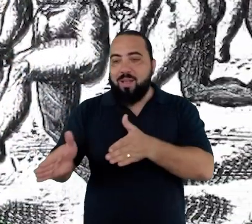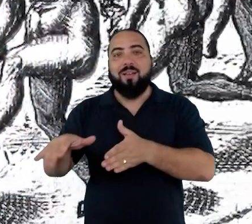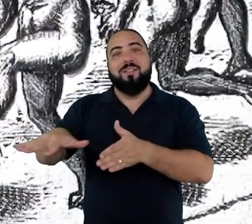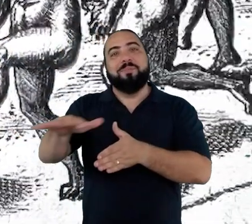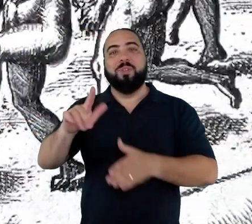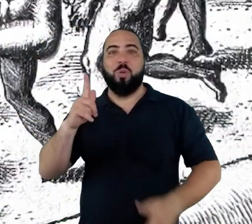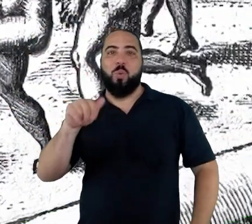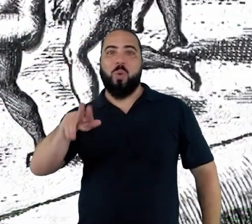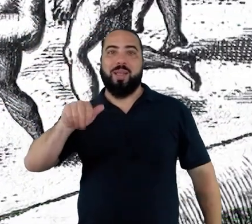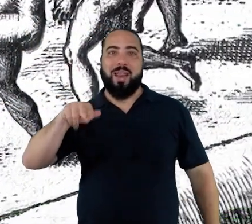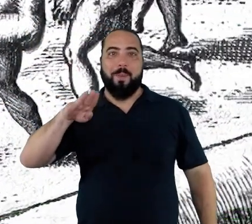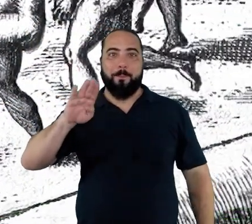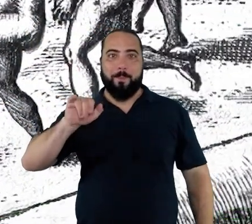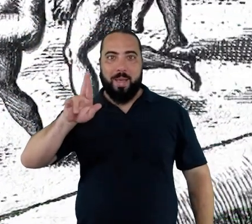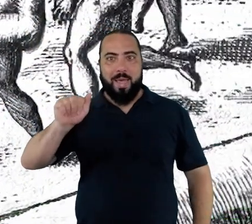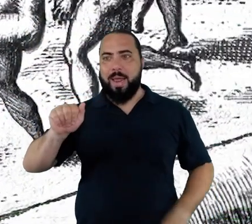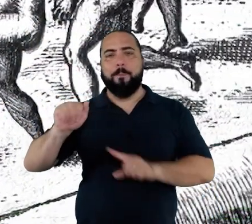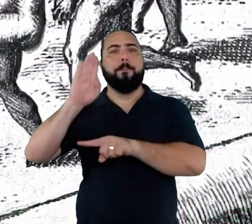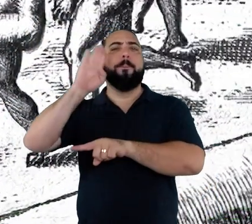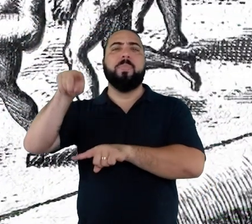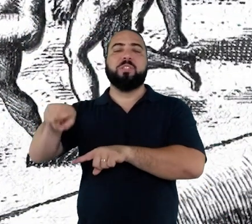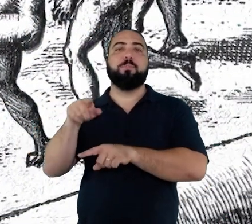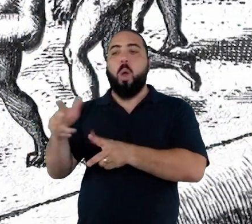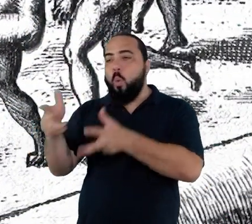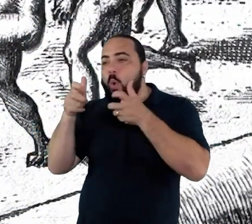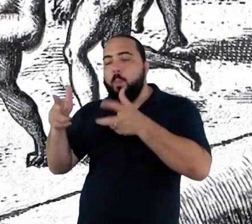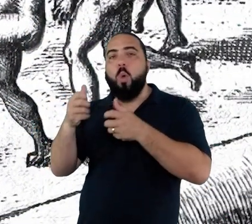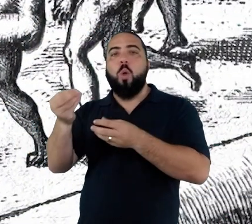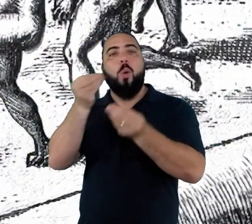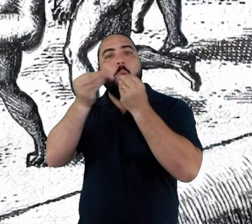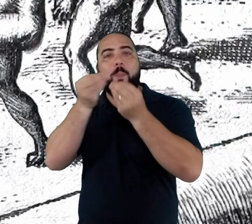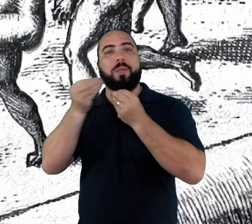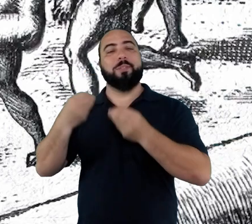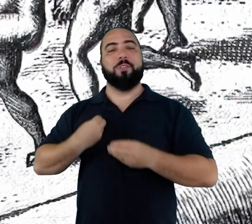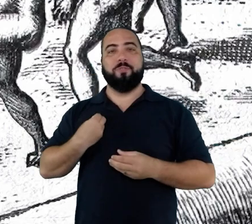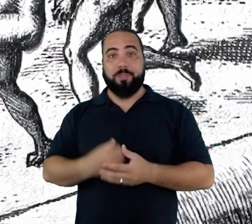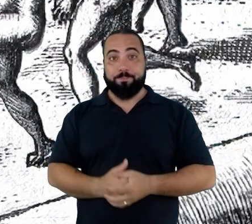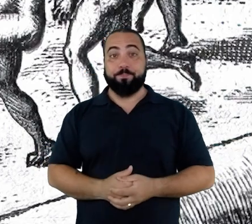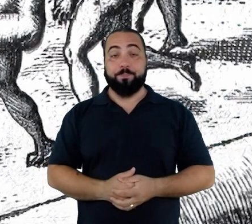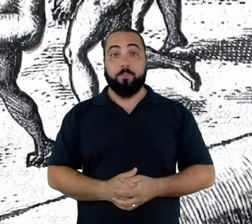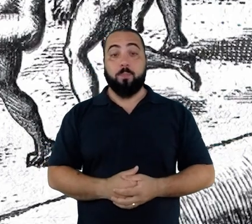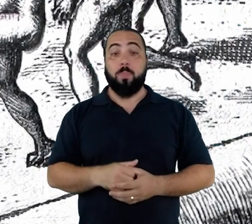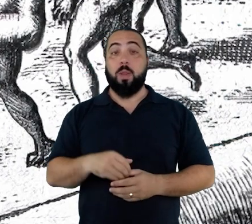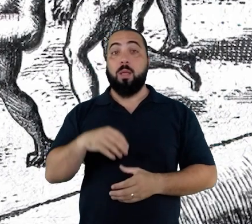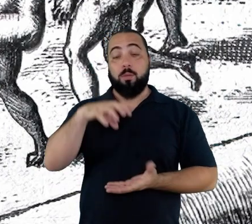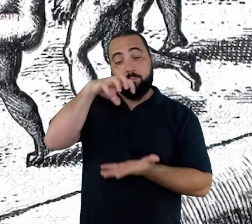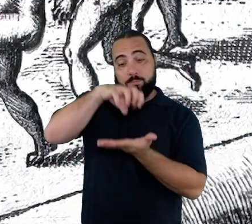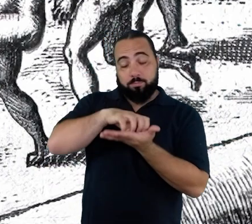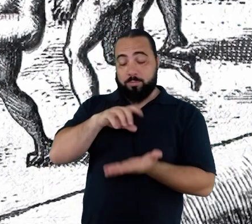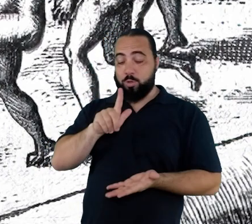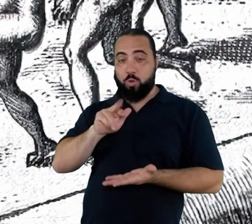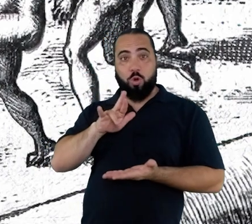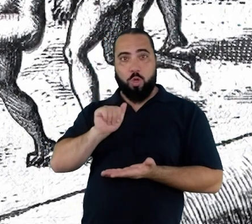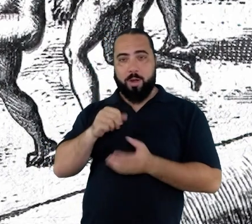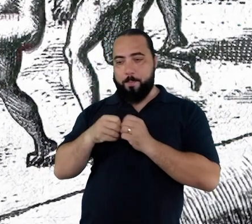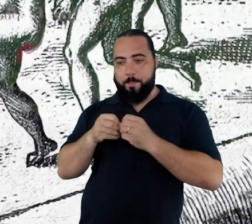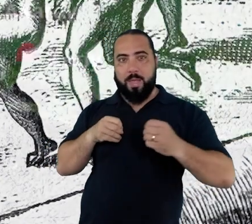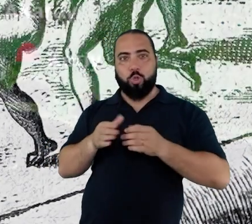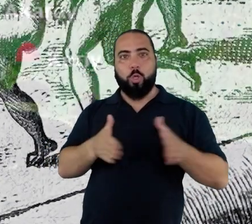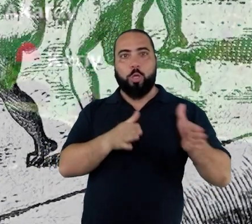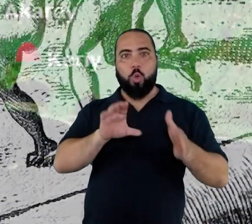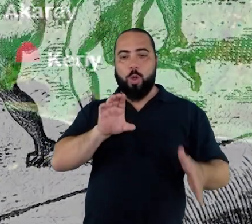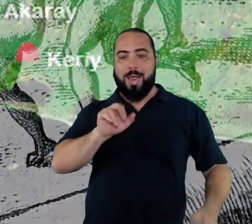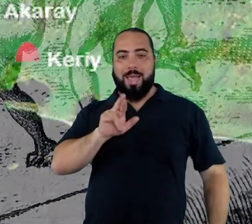era a fonte importante de sua alimentação e subsistência. E aqui na Glória estava localizada, às margens do Rio Carioca,